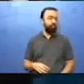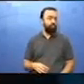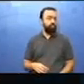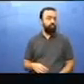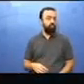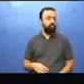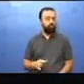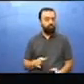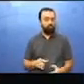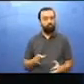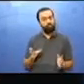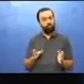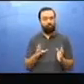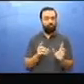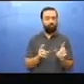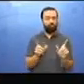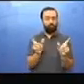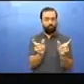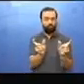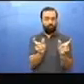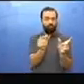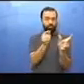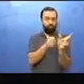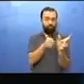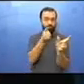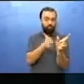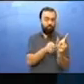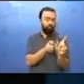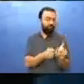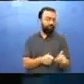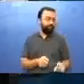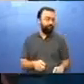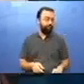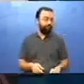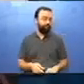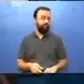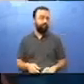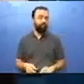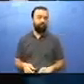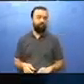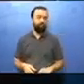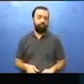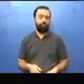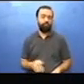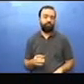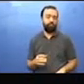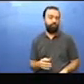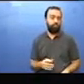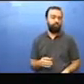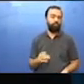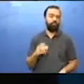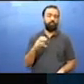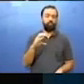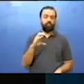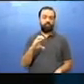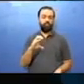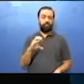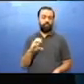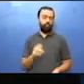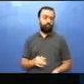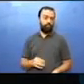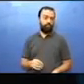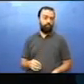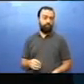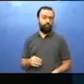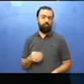o que eu coloco entre uma palavra e outra? O espaço. Espaço, cordel. Lembrem-se,